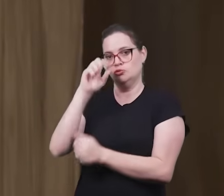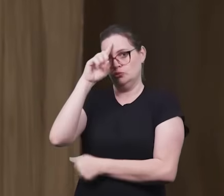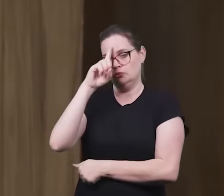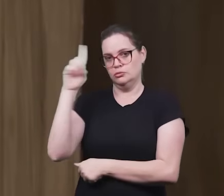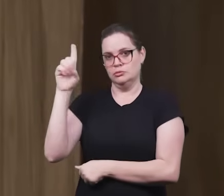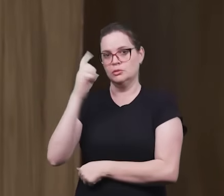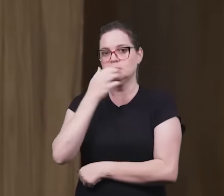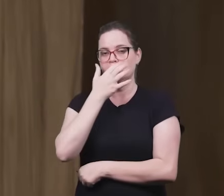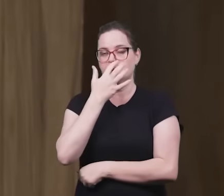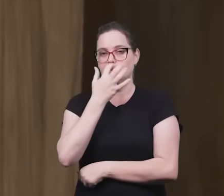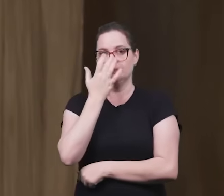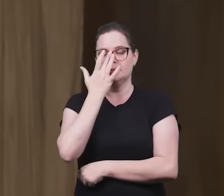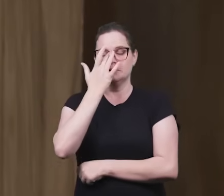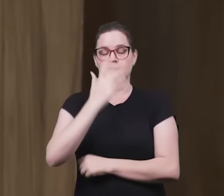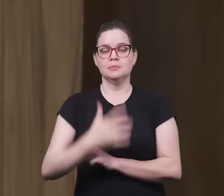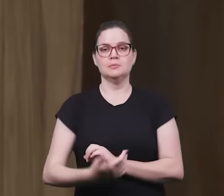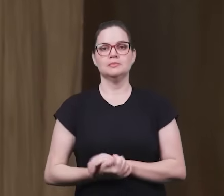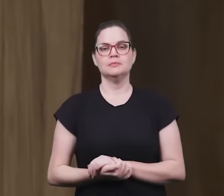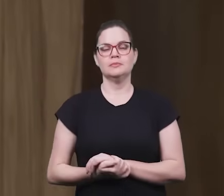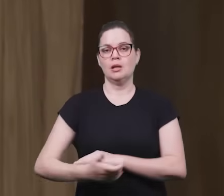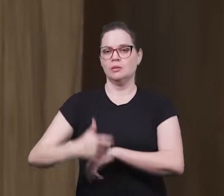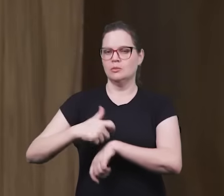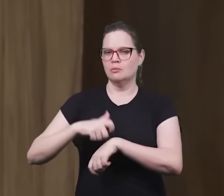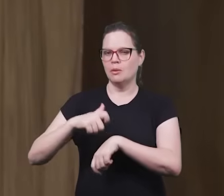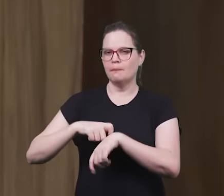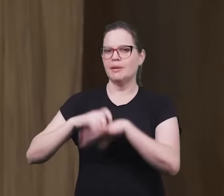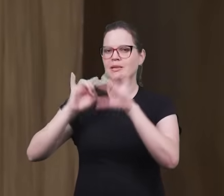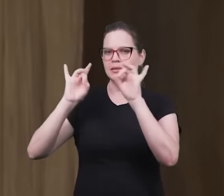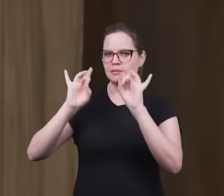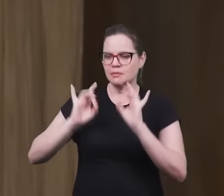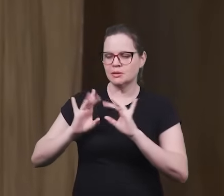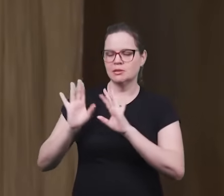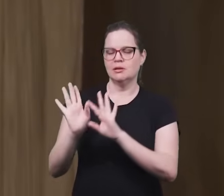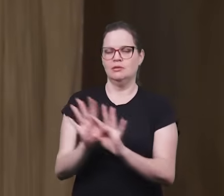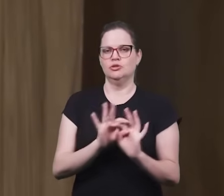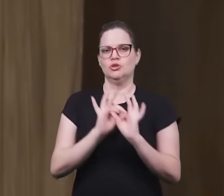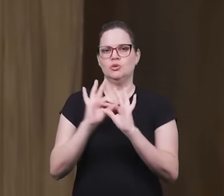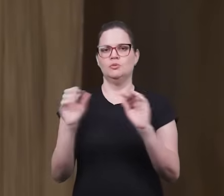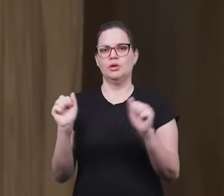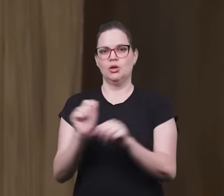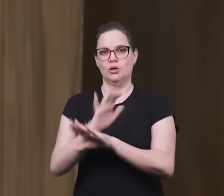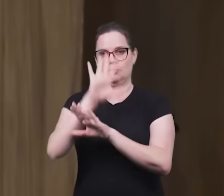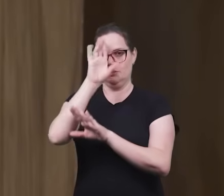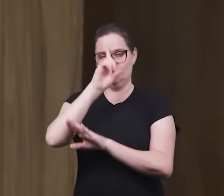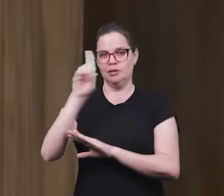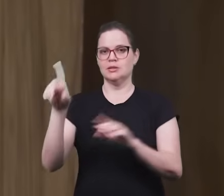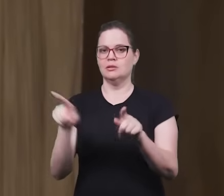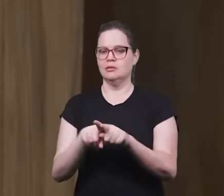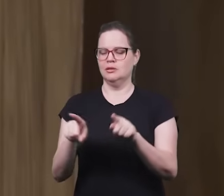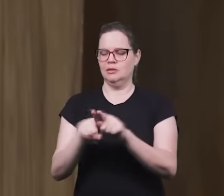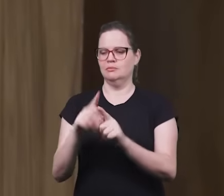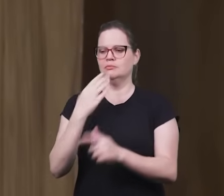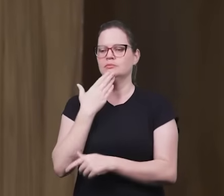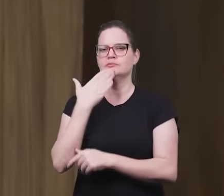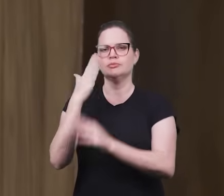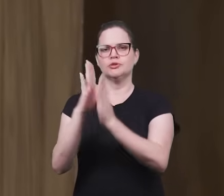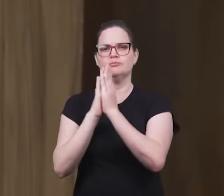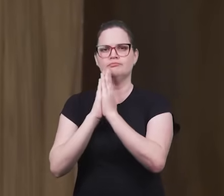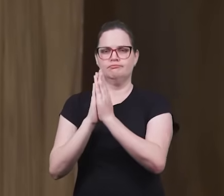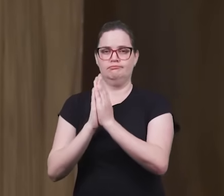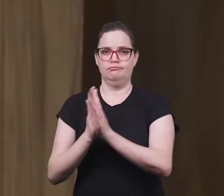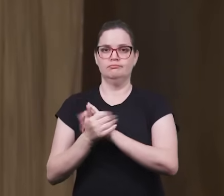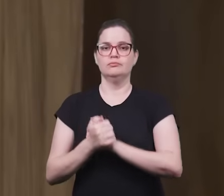Deus, no momento reservado de comunhão, glorificação e súplica. O